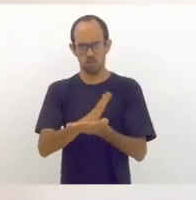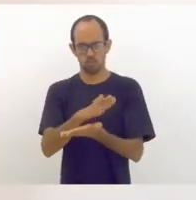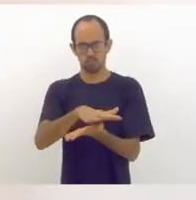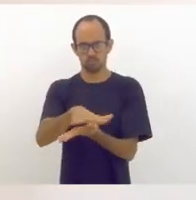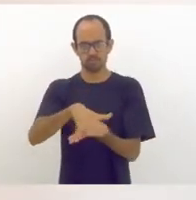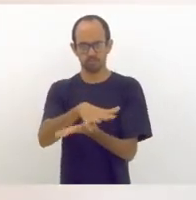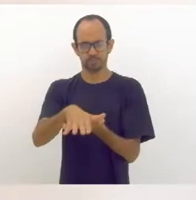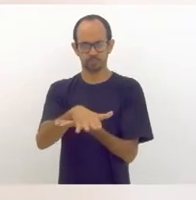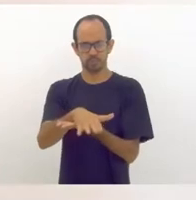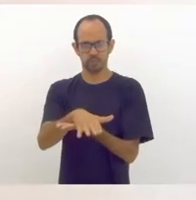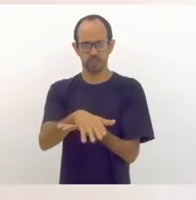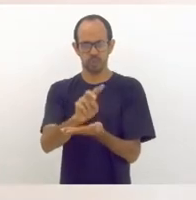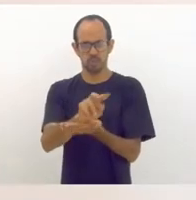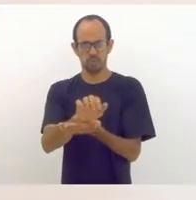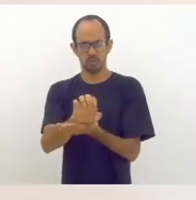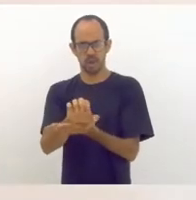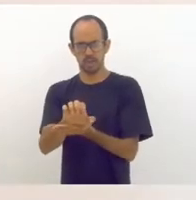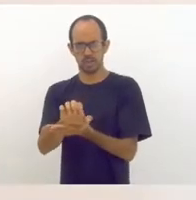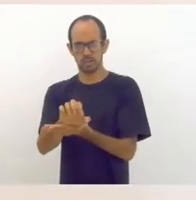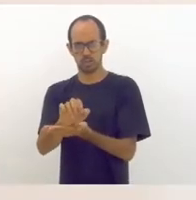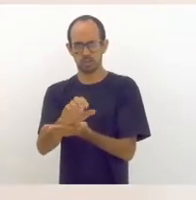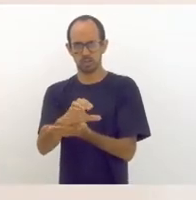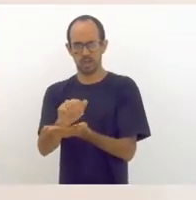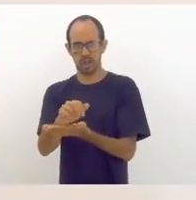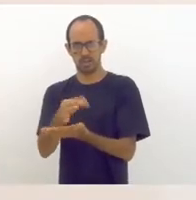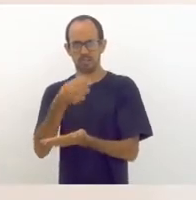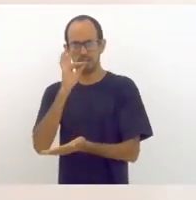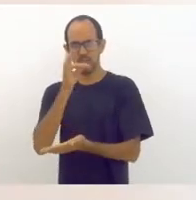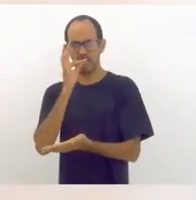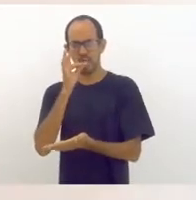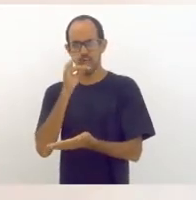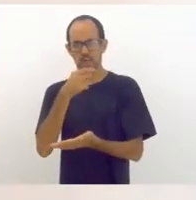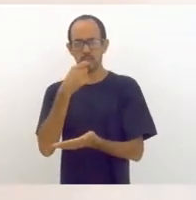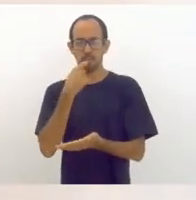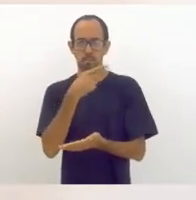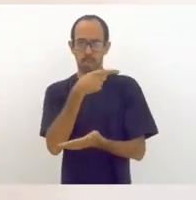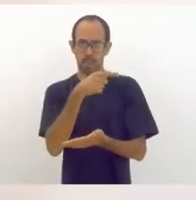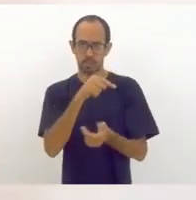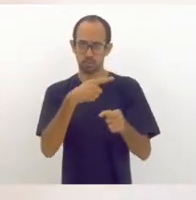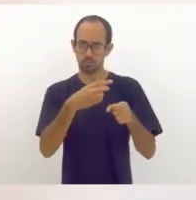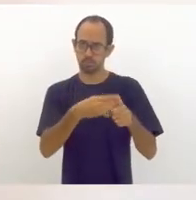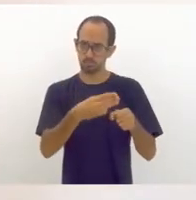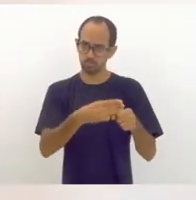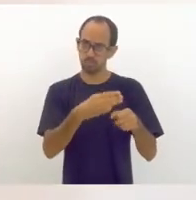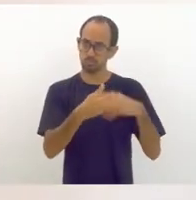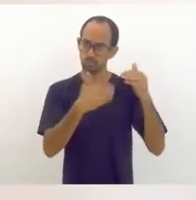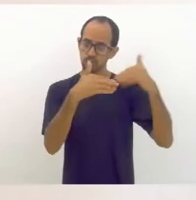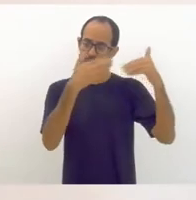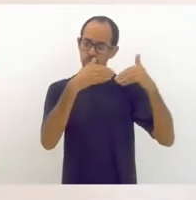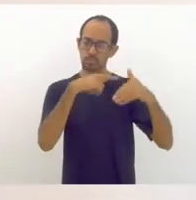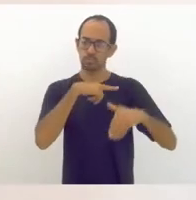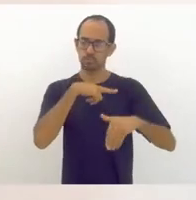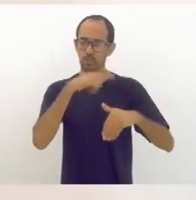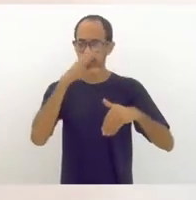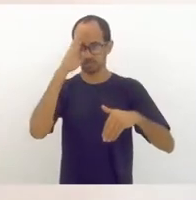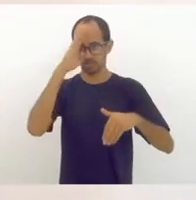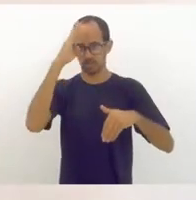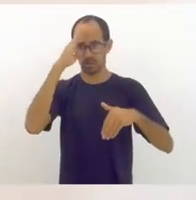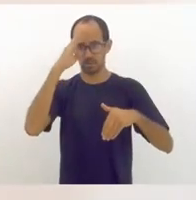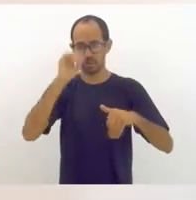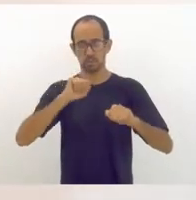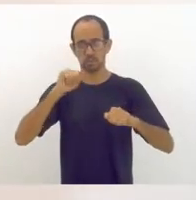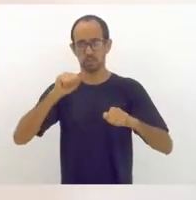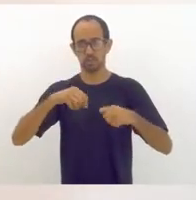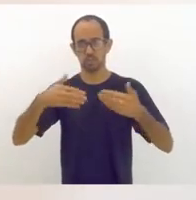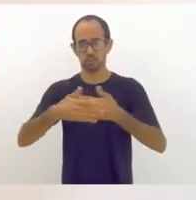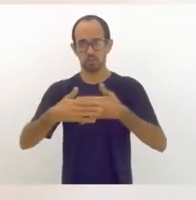Café, que é o trade que pega parte daqueles municípios, ele está se envolvendo grande, mas pensando somente na parte histórica. Porque não pensar na parte